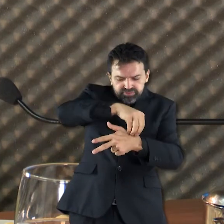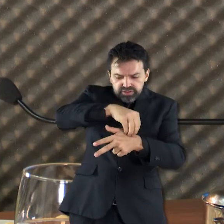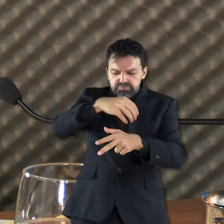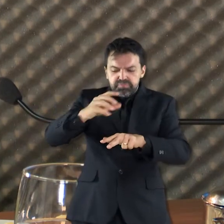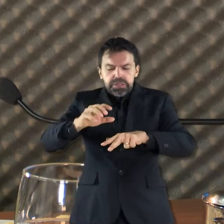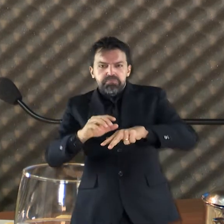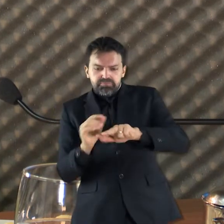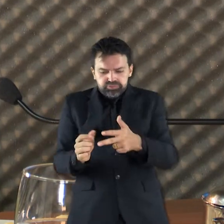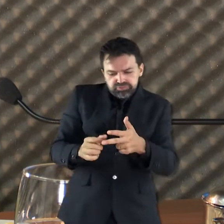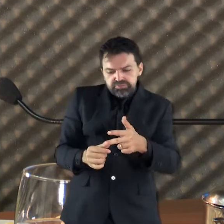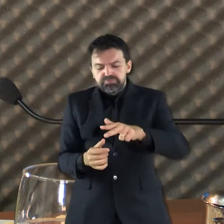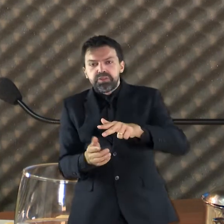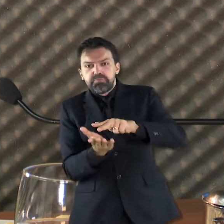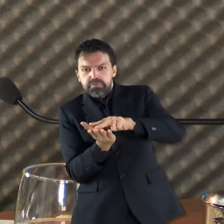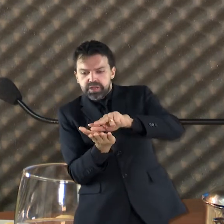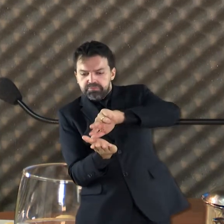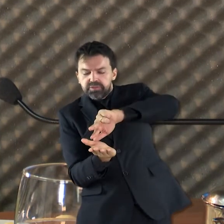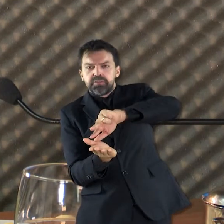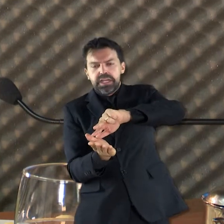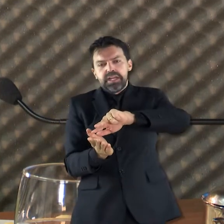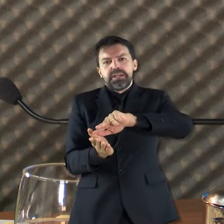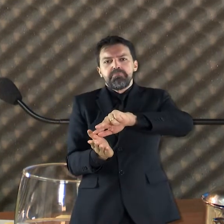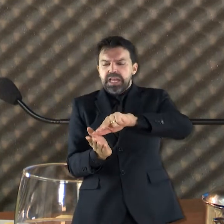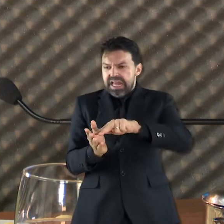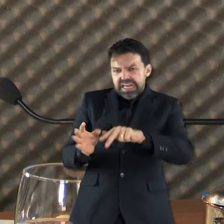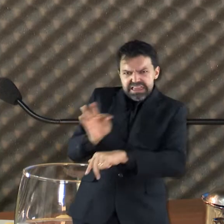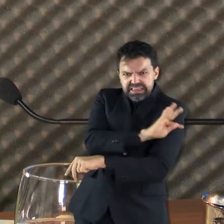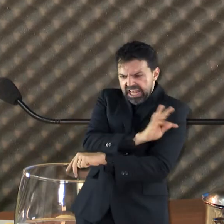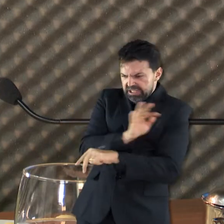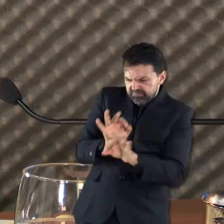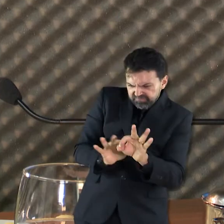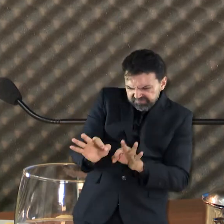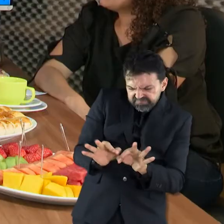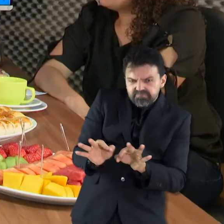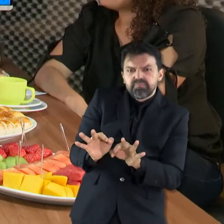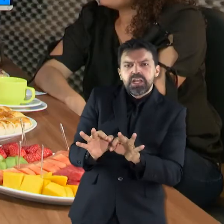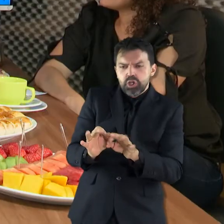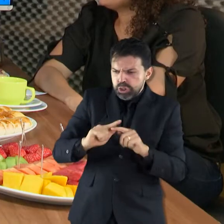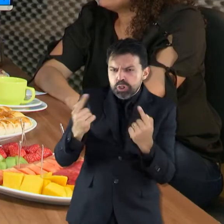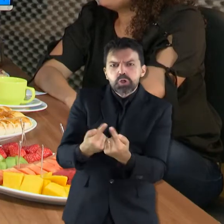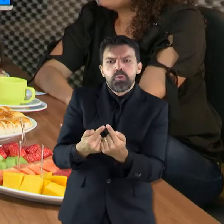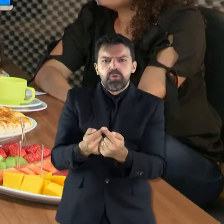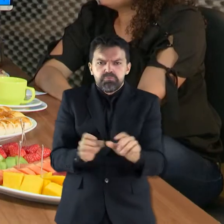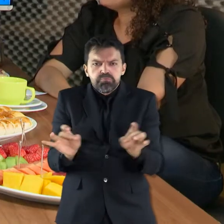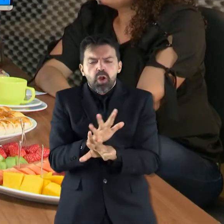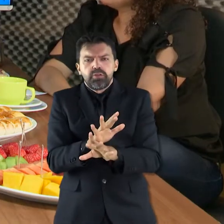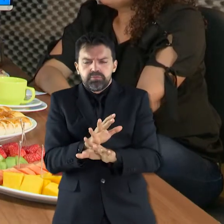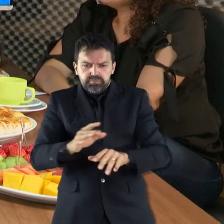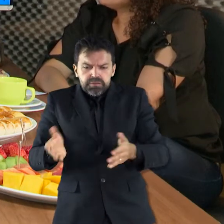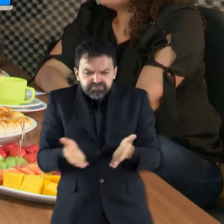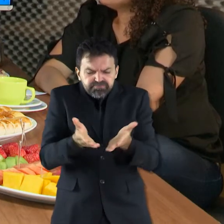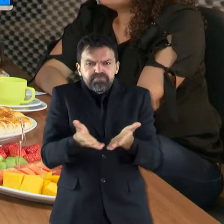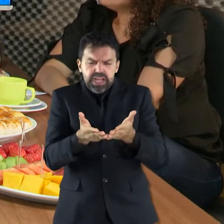outro. Aí depois troca o lençol. Impressionante a técnica delas. Nossa, né? A equipe toda muito preparada, né?